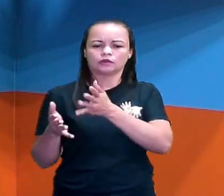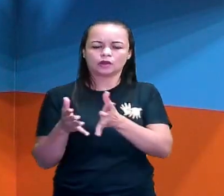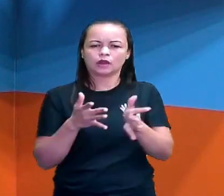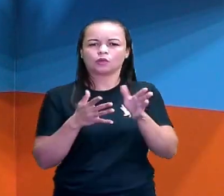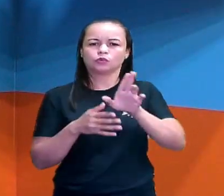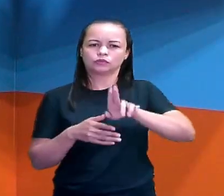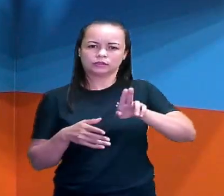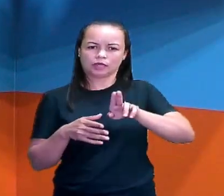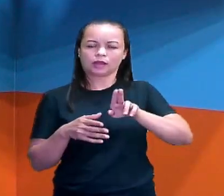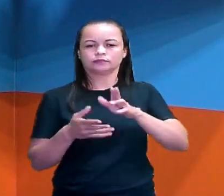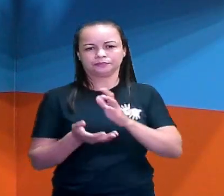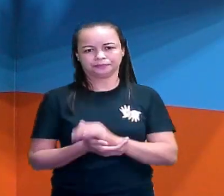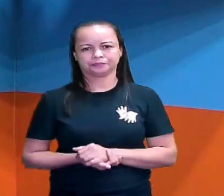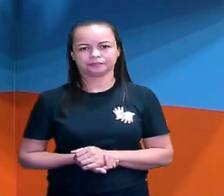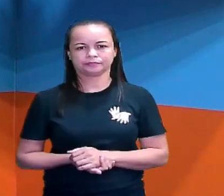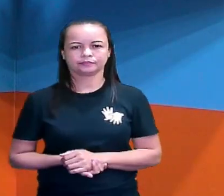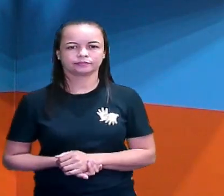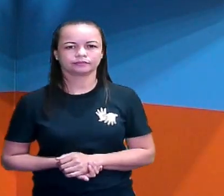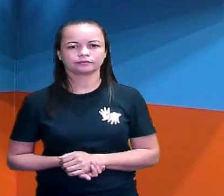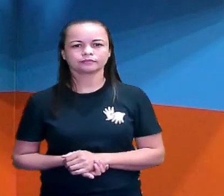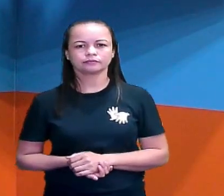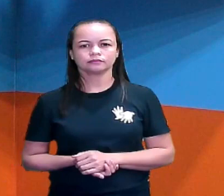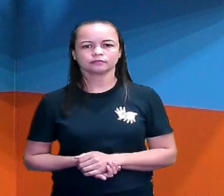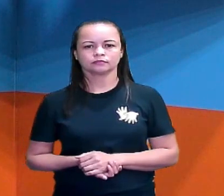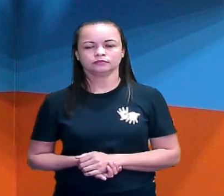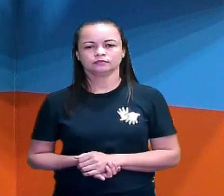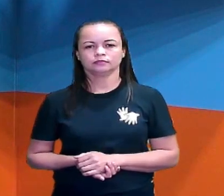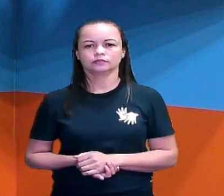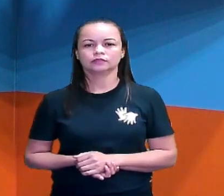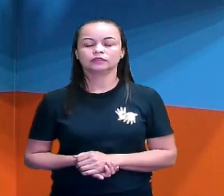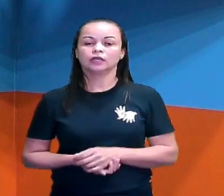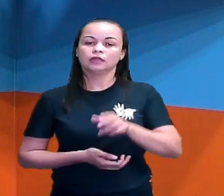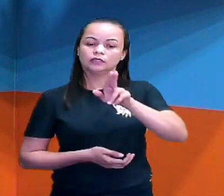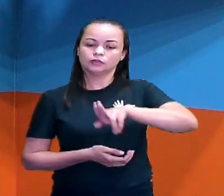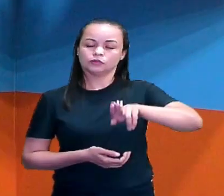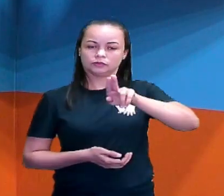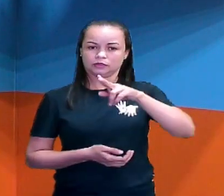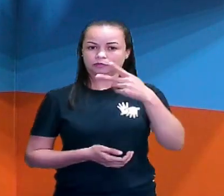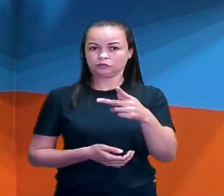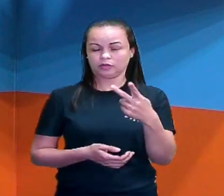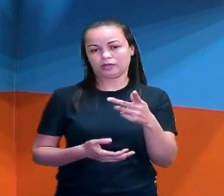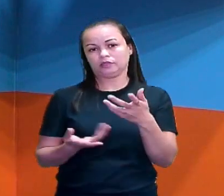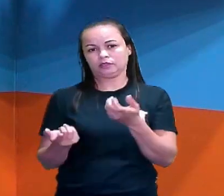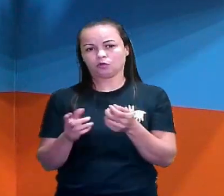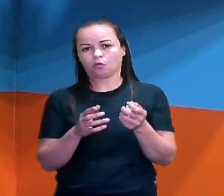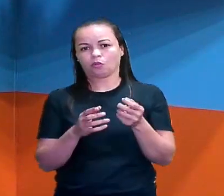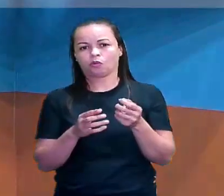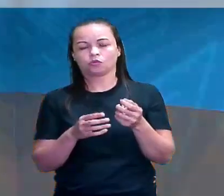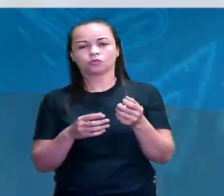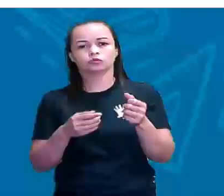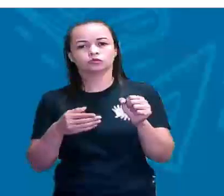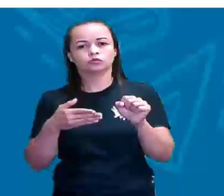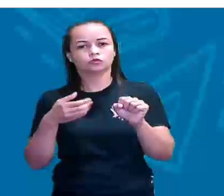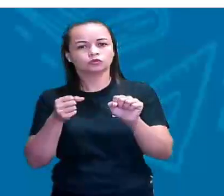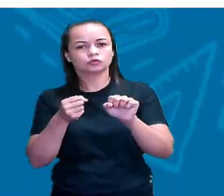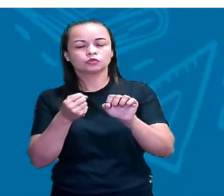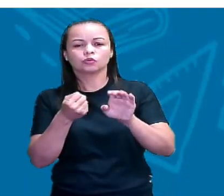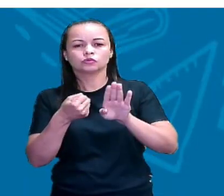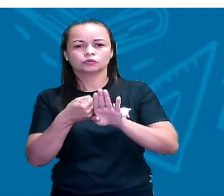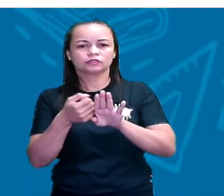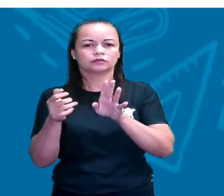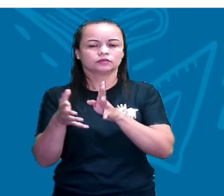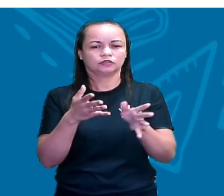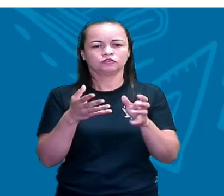unidades inteiras, tá bom? E a gente utiliza ele com substantivos contáveis, que são aquelas coisas que a